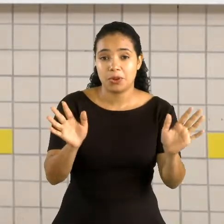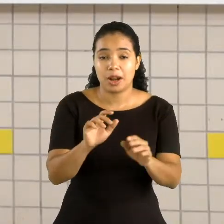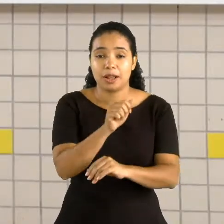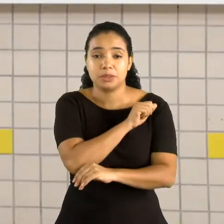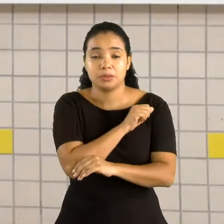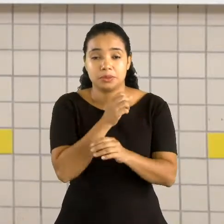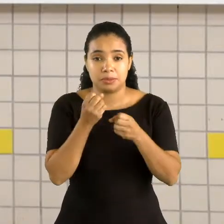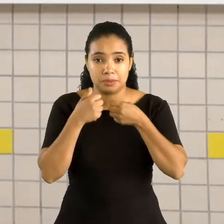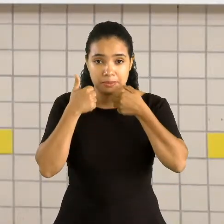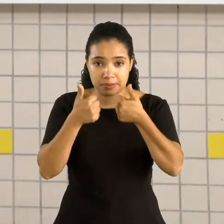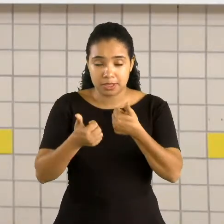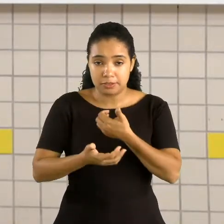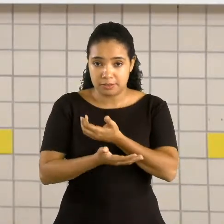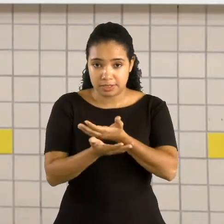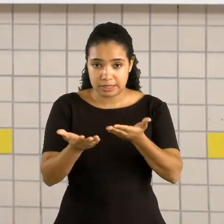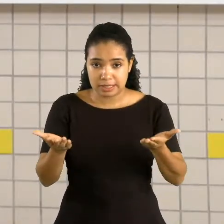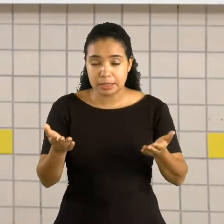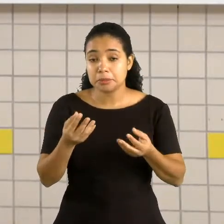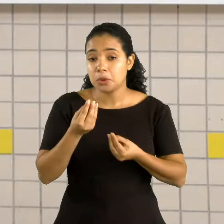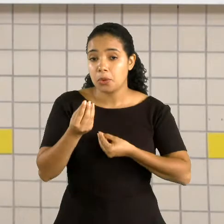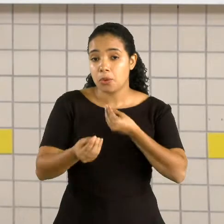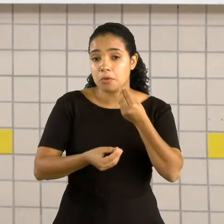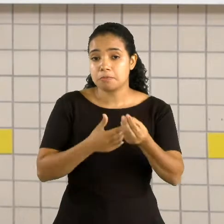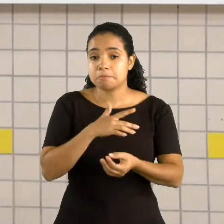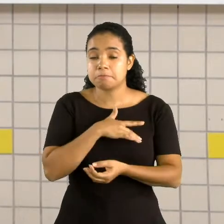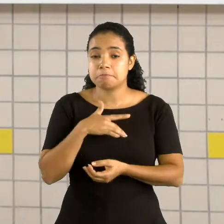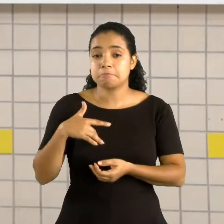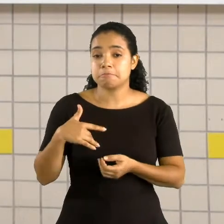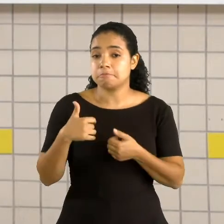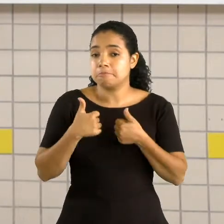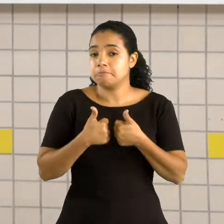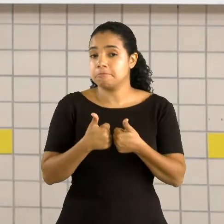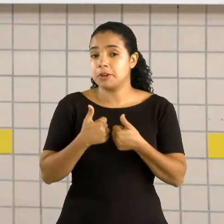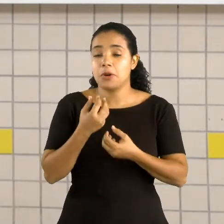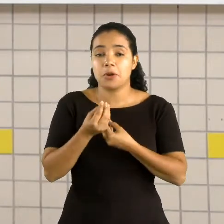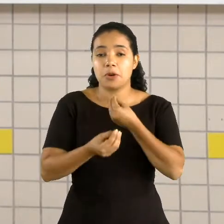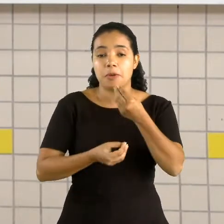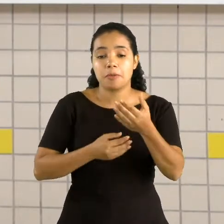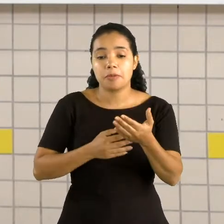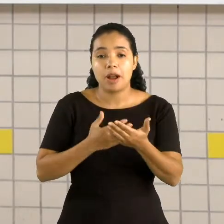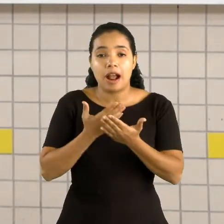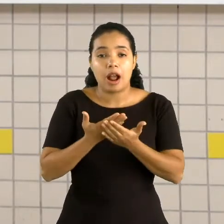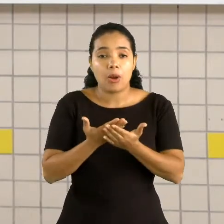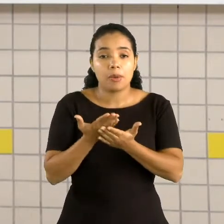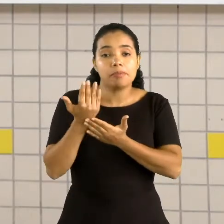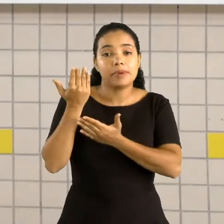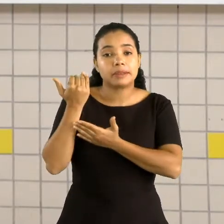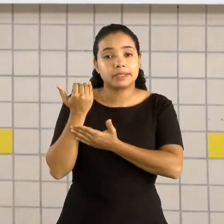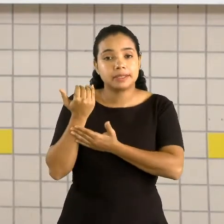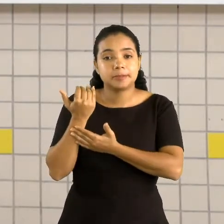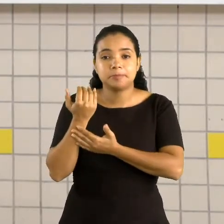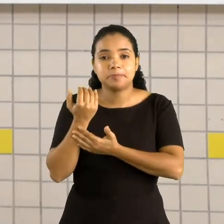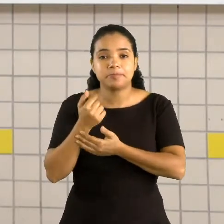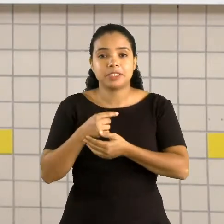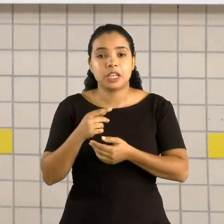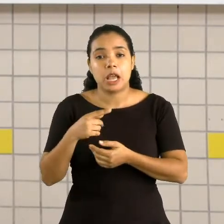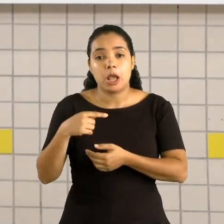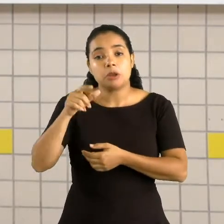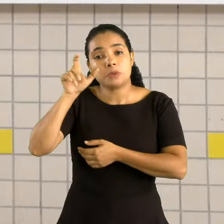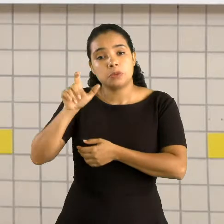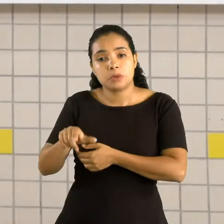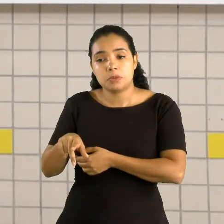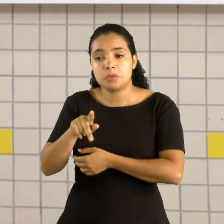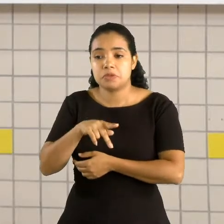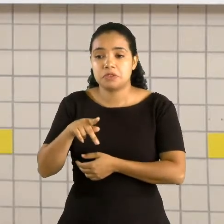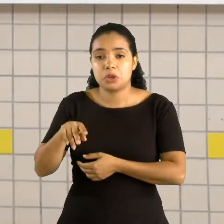gente, tudo bem com vocês? Como é que vocês estão? Como é que vocês passaram da aula passada? Então, pessoal, eu sou a professora Rosângela,